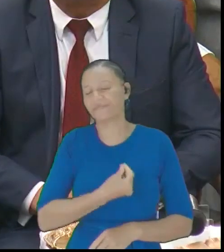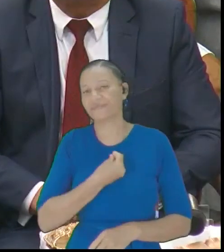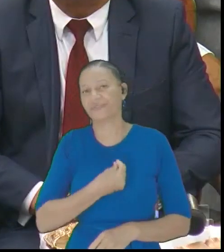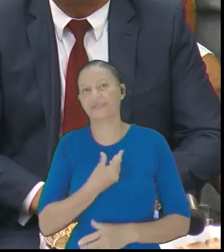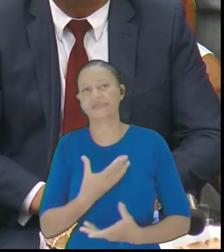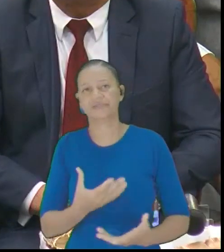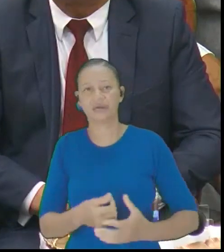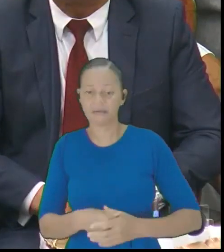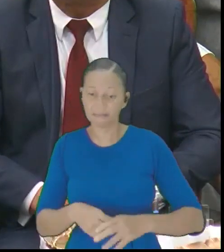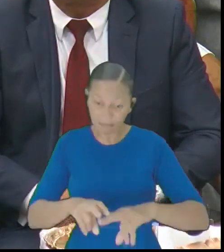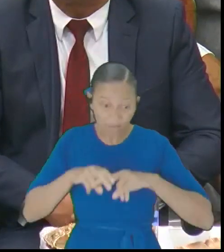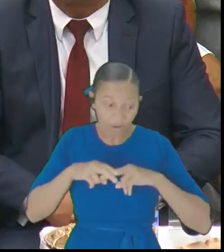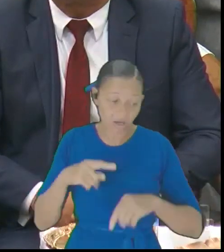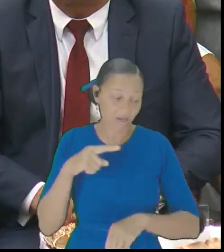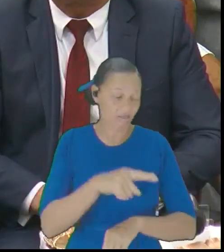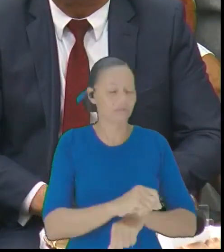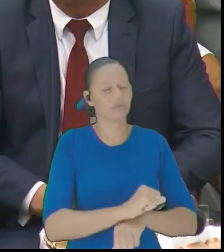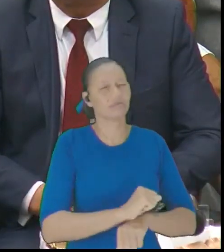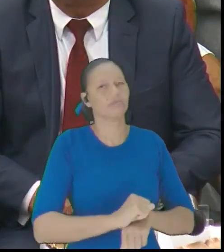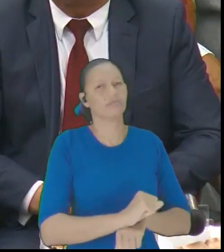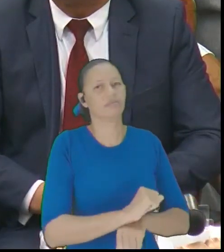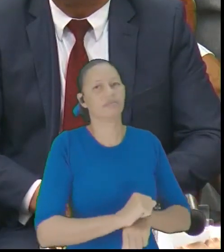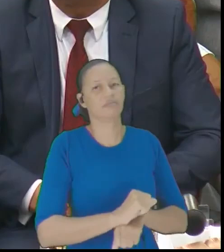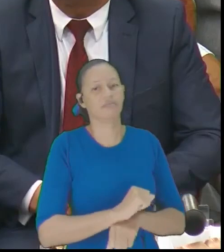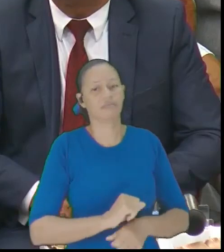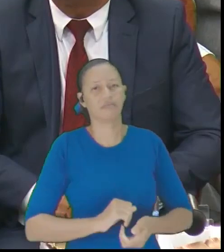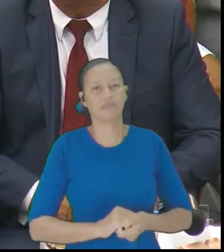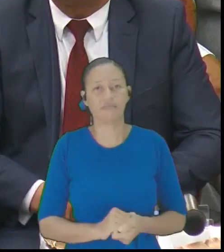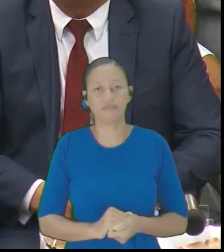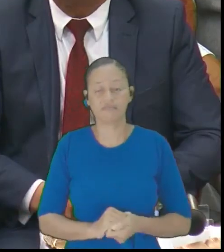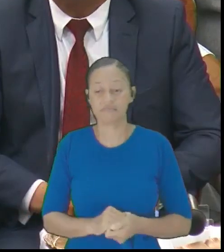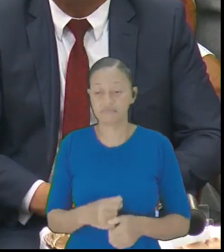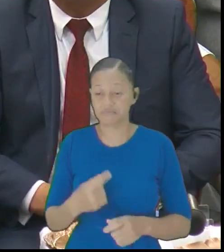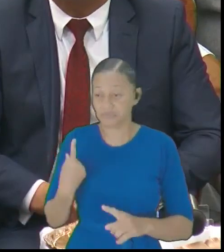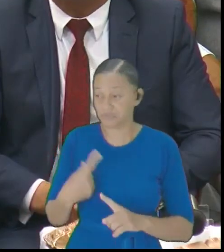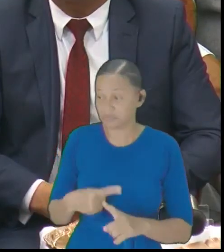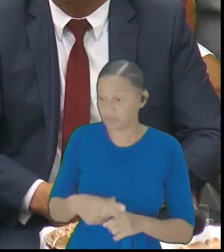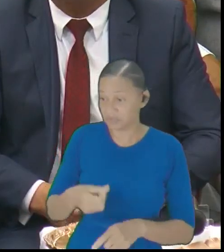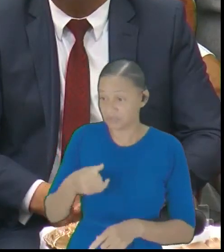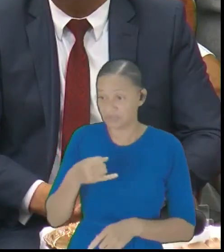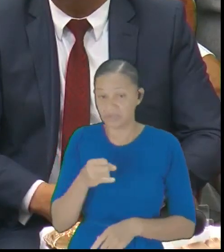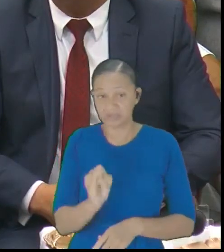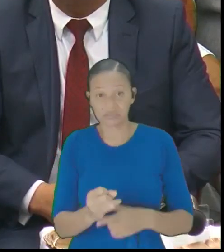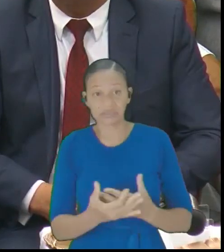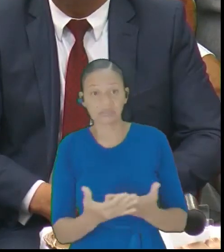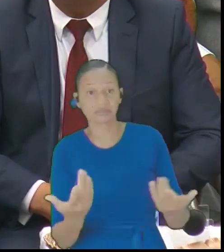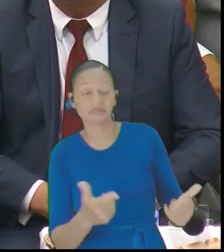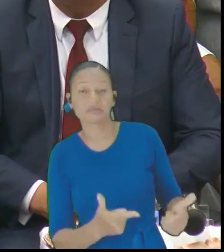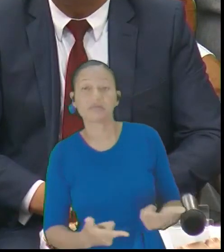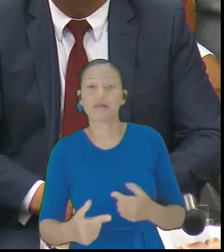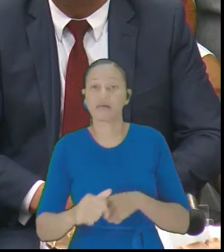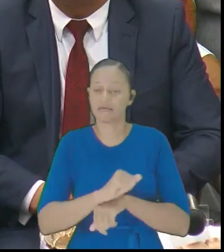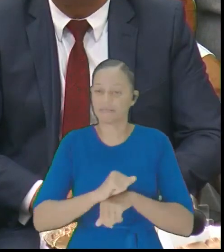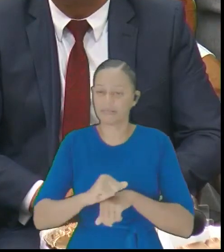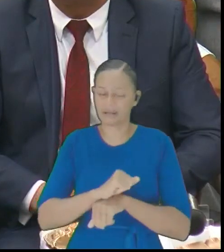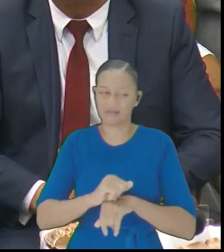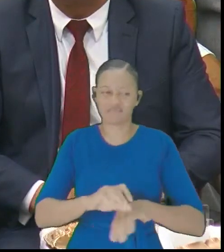e é por causa de Abraão. Porque se não é Abraão, o fogo já ia pegar você